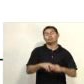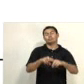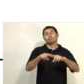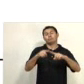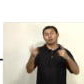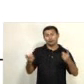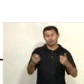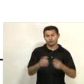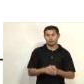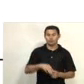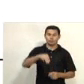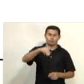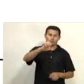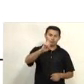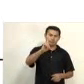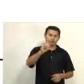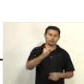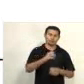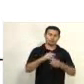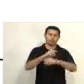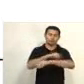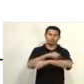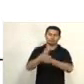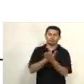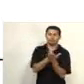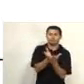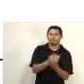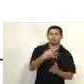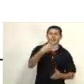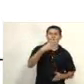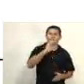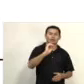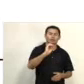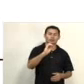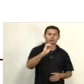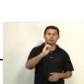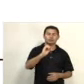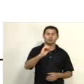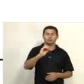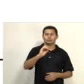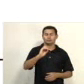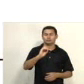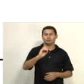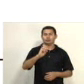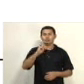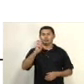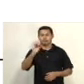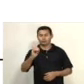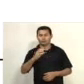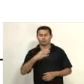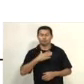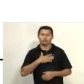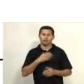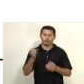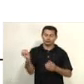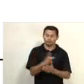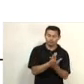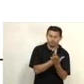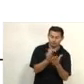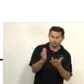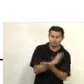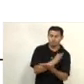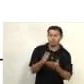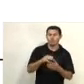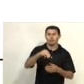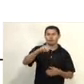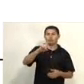porém, a média deslocada de 40 para 50 da minha nova distribuição,